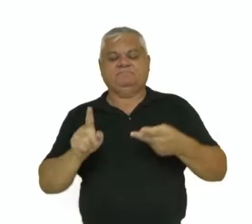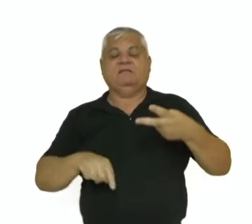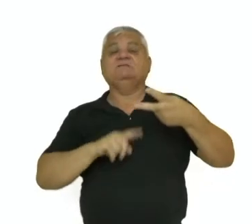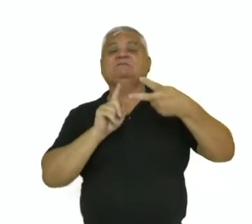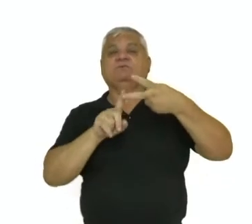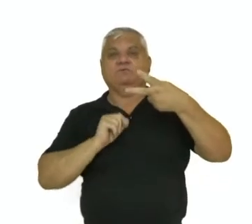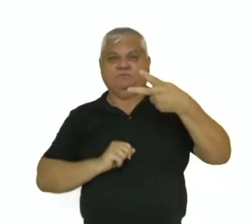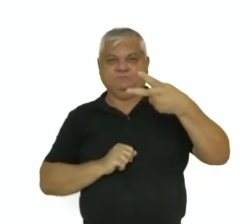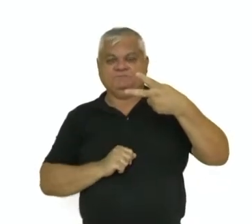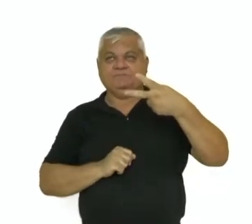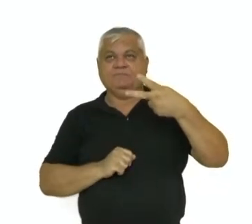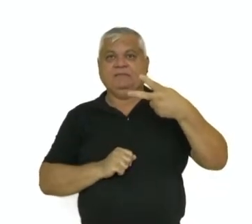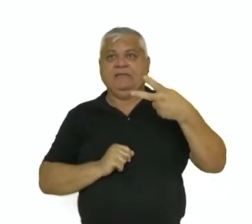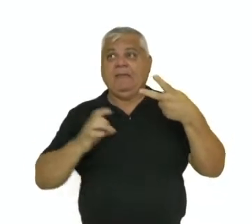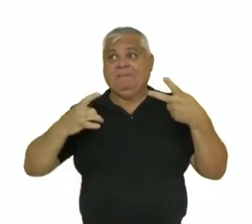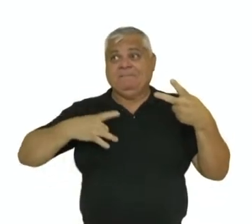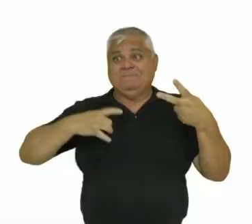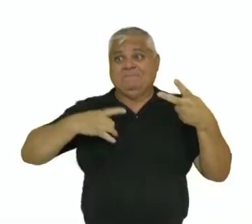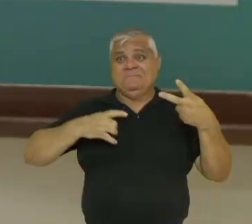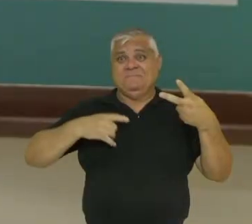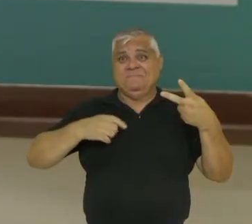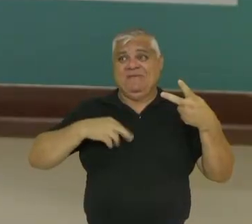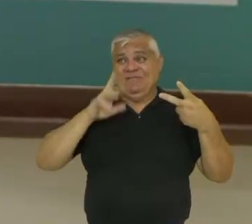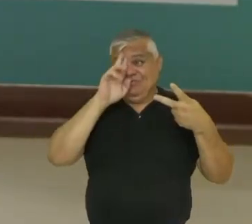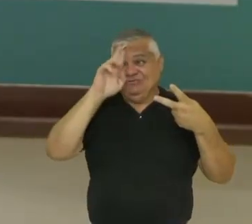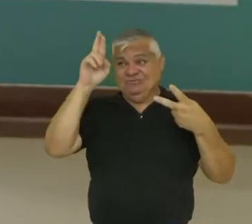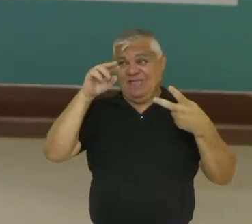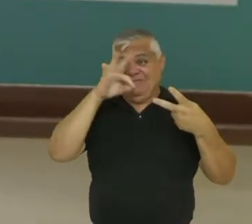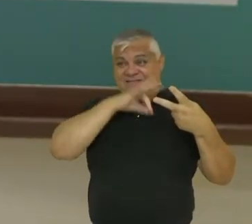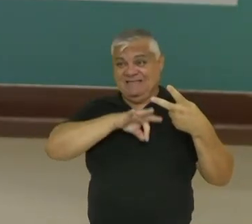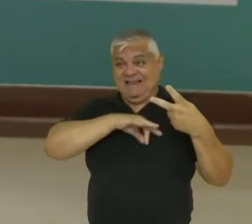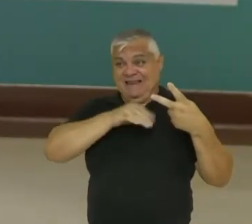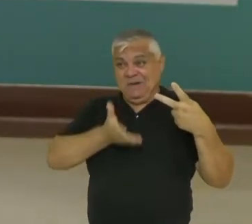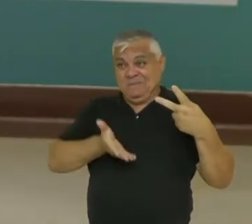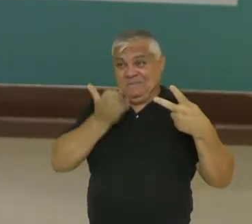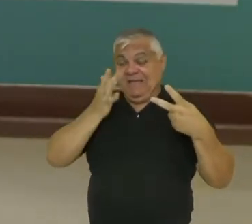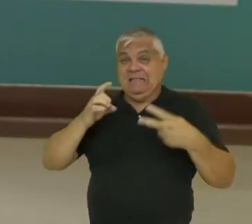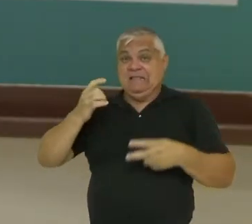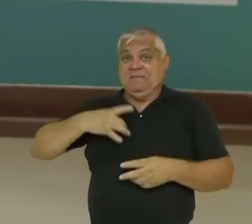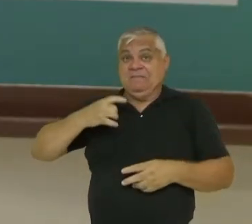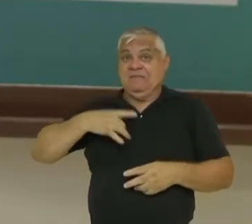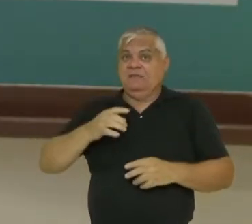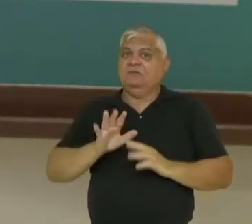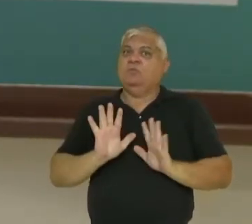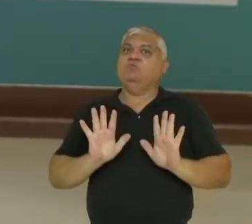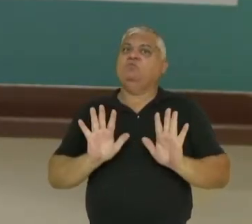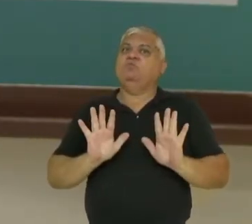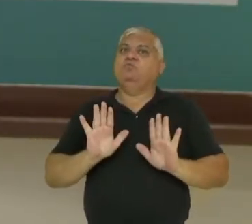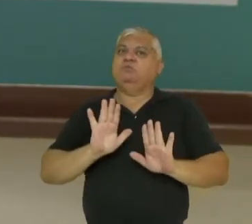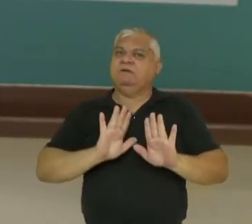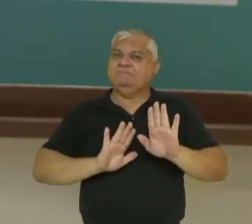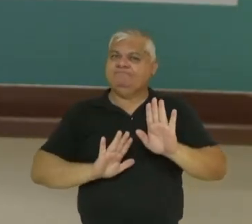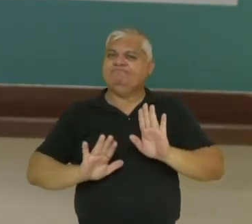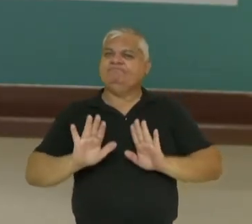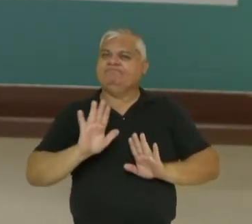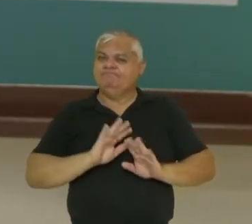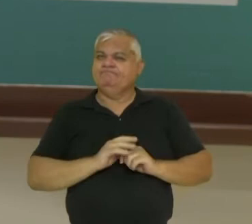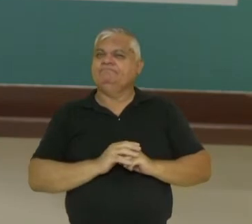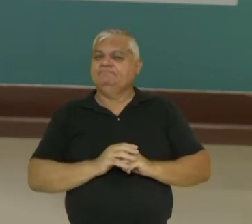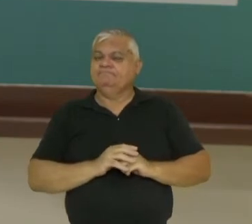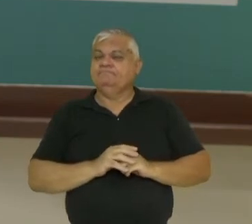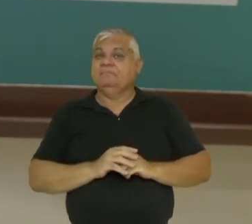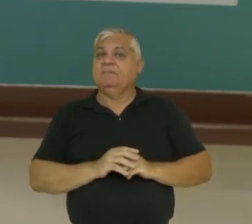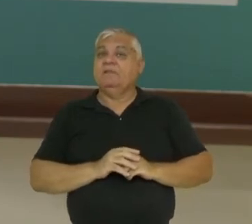pobre. Não é, é coisa de gente que sabe o valor do dinheiro. Então, gente, todas as